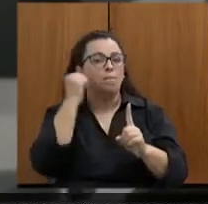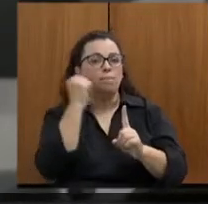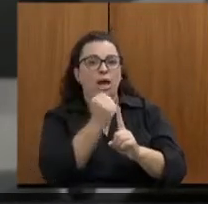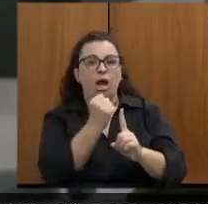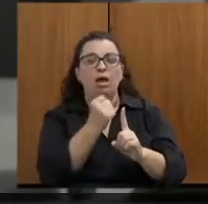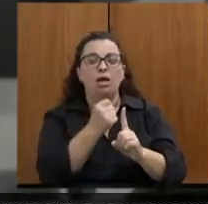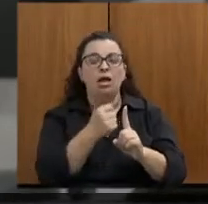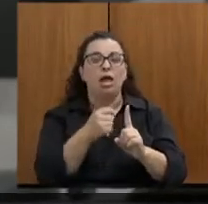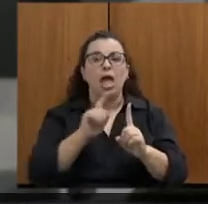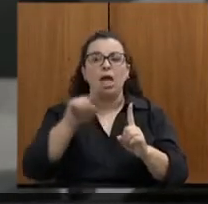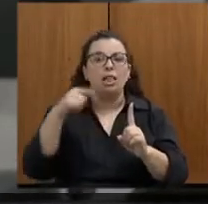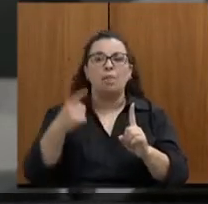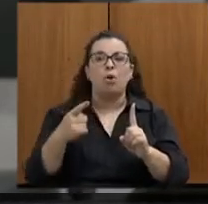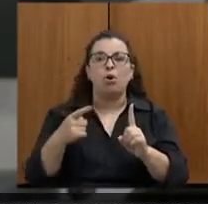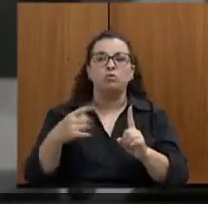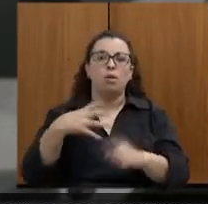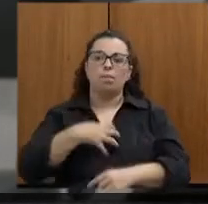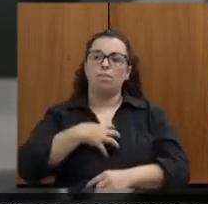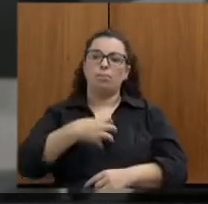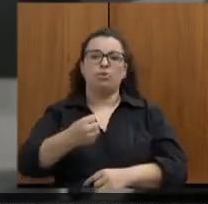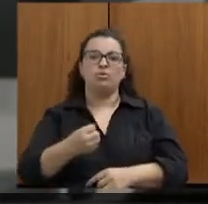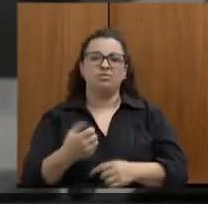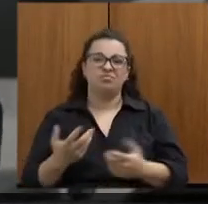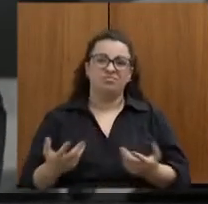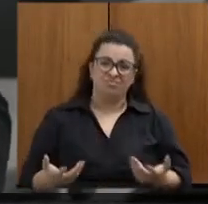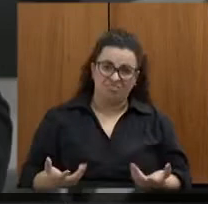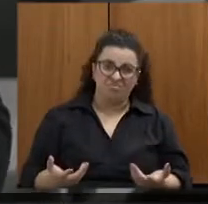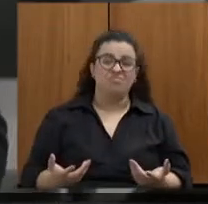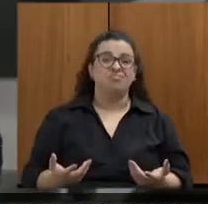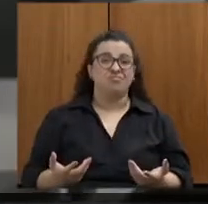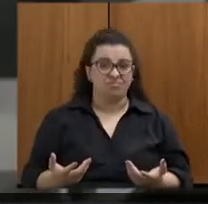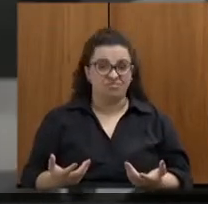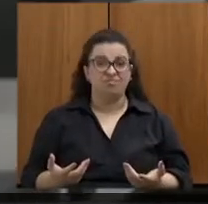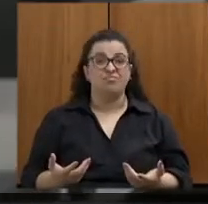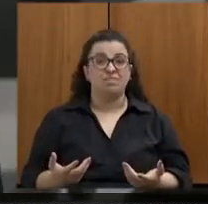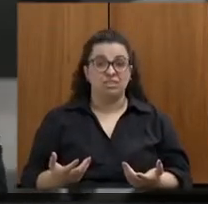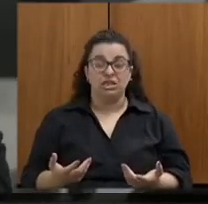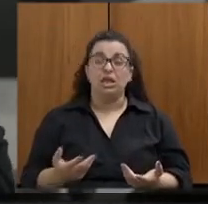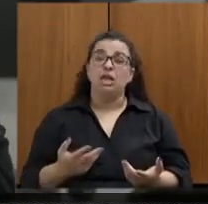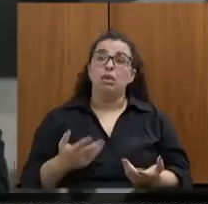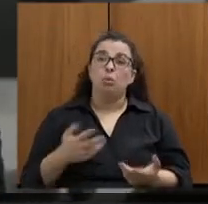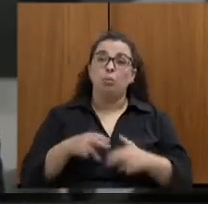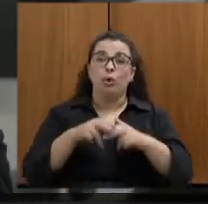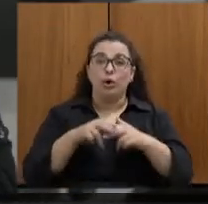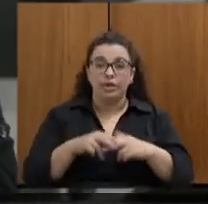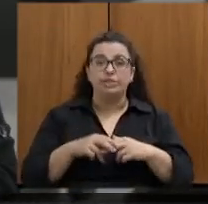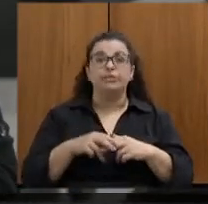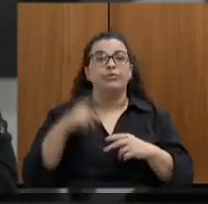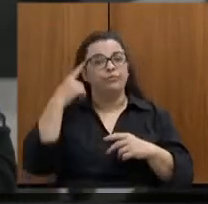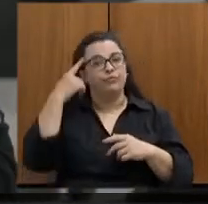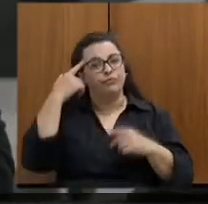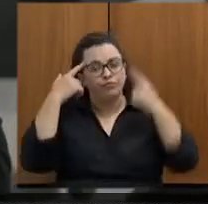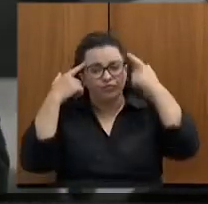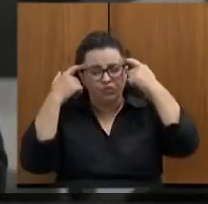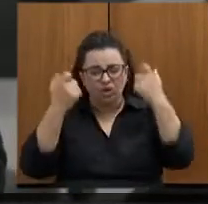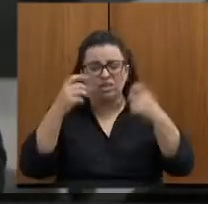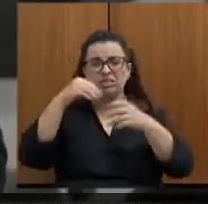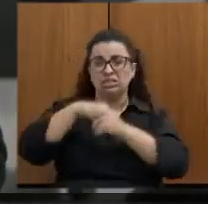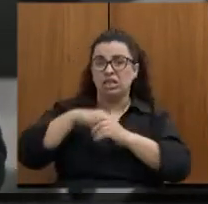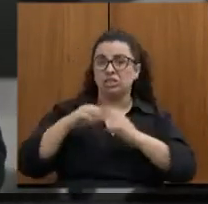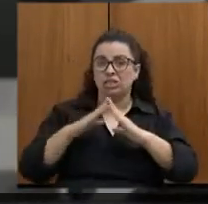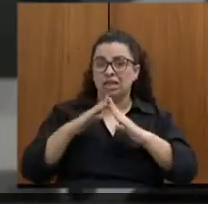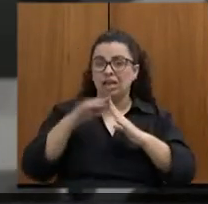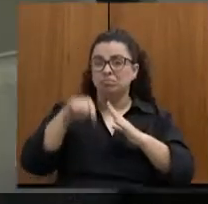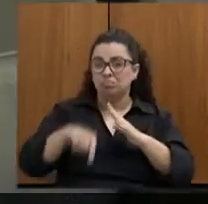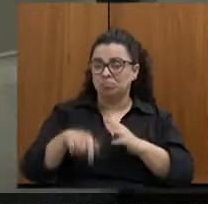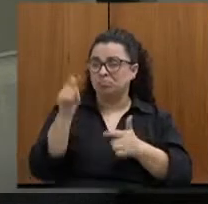morrendo carbonizado. Então, a gente tem, a partir da violência doméstica, a partir desse problema, que é